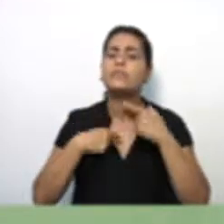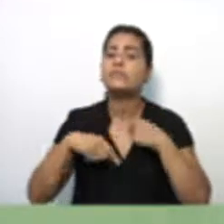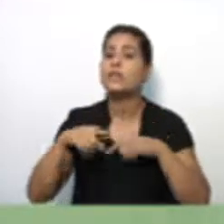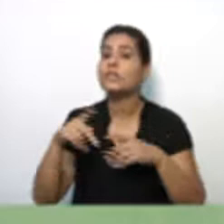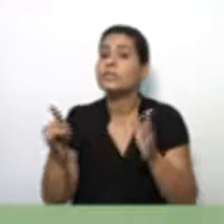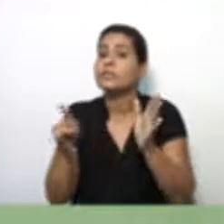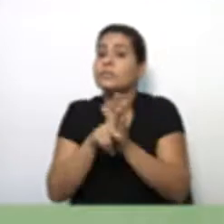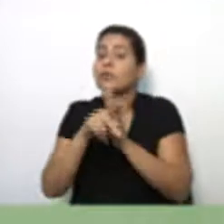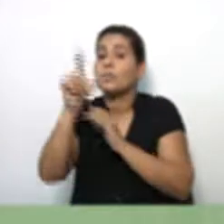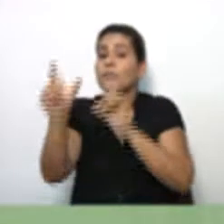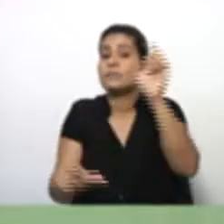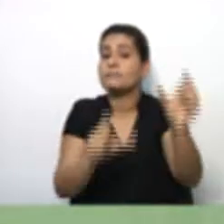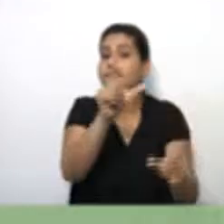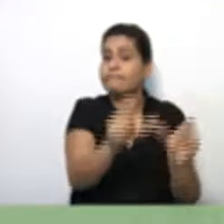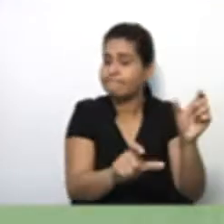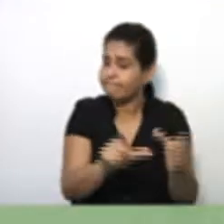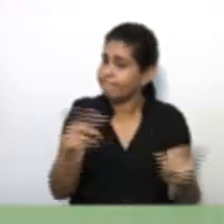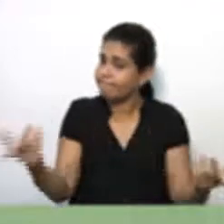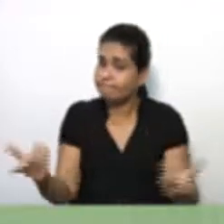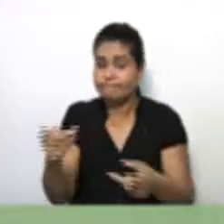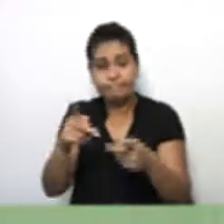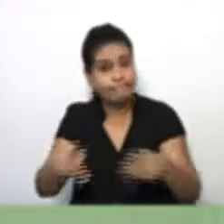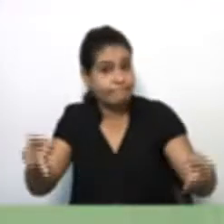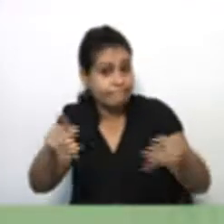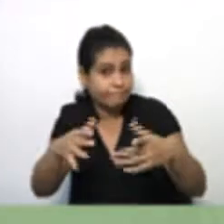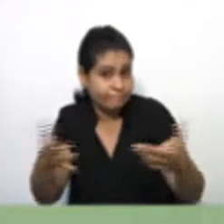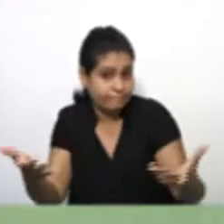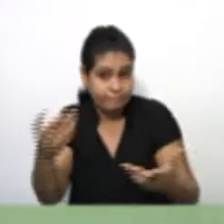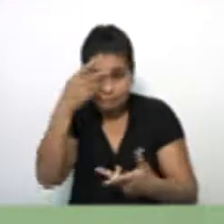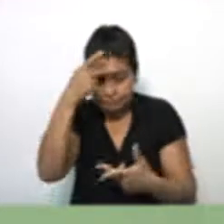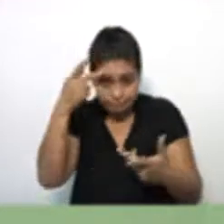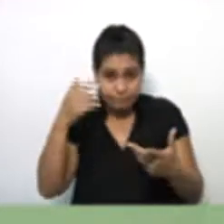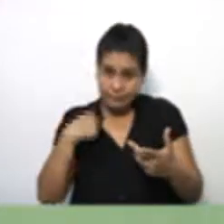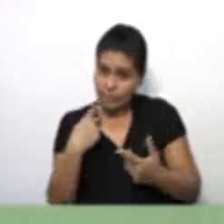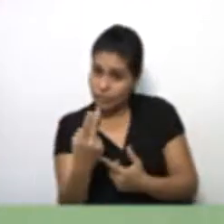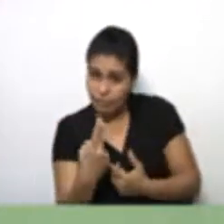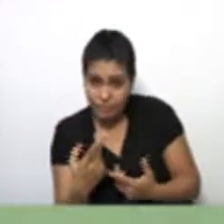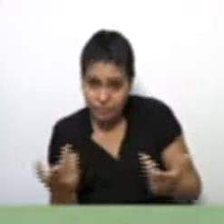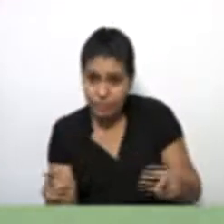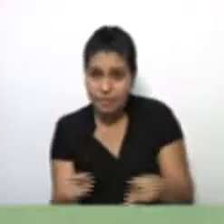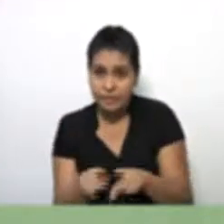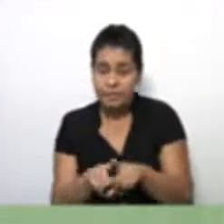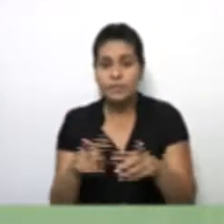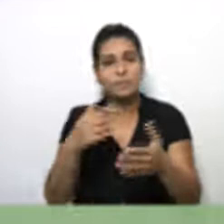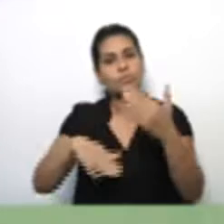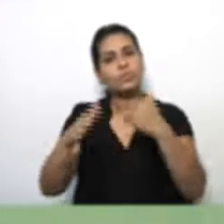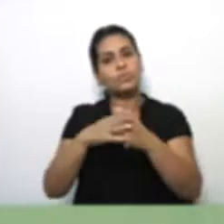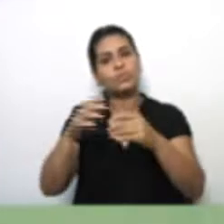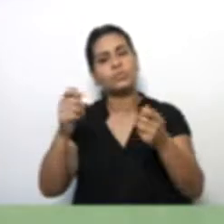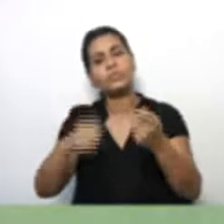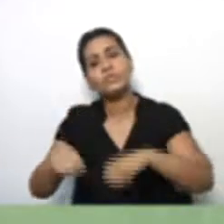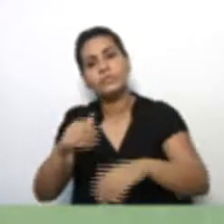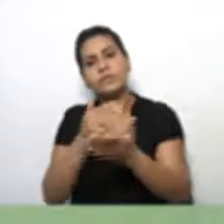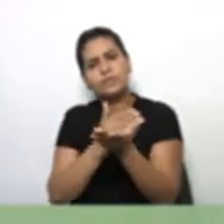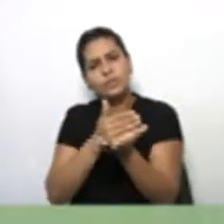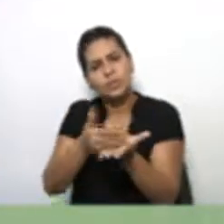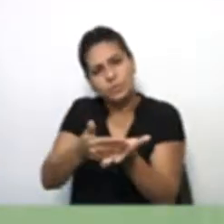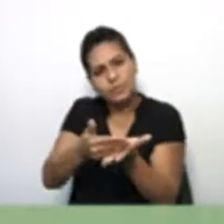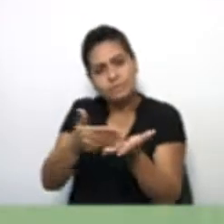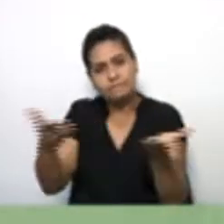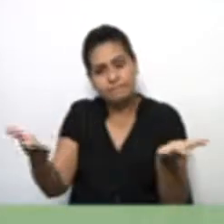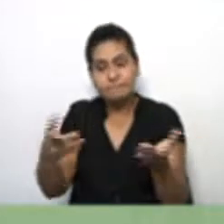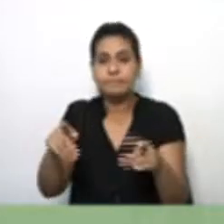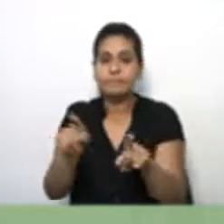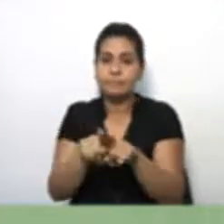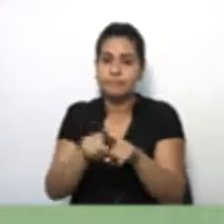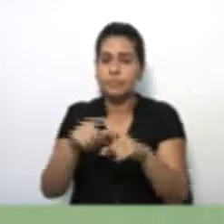necessidades e desejos dos indivíduos, dos clientes, dos consumidores, da gente. Como toda atividade de planejamento, tem o quê? Início na